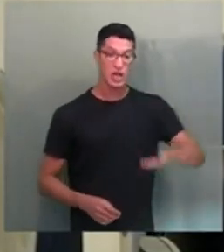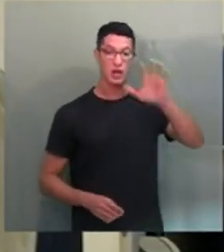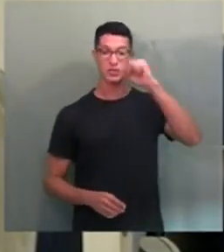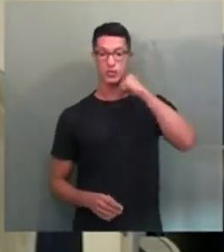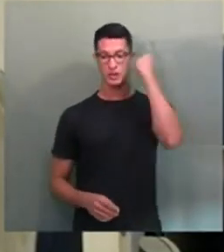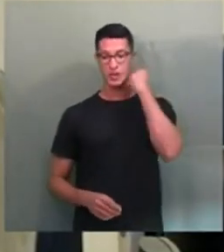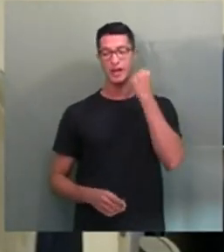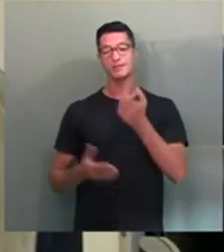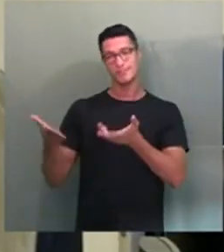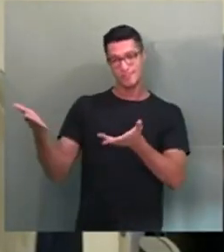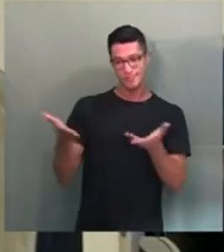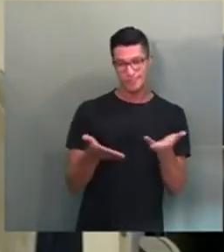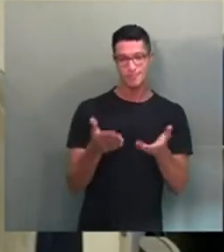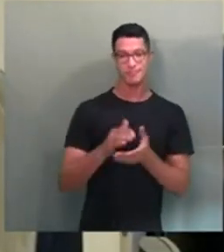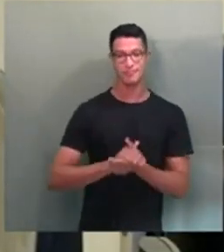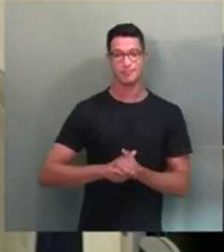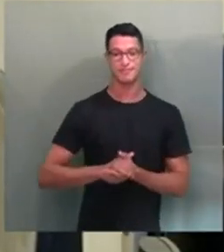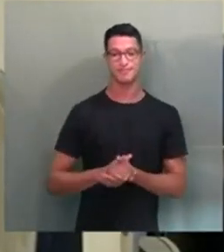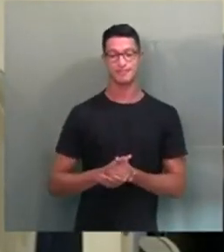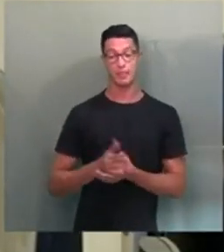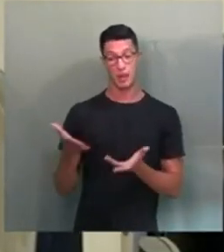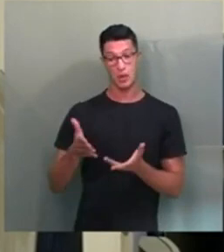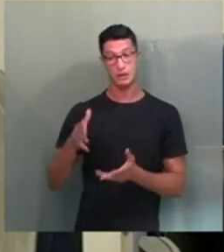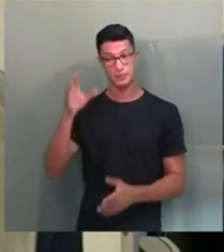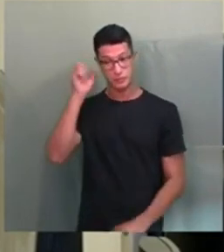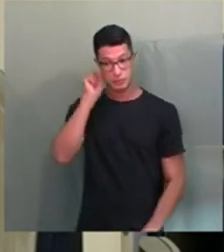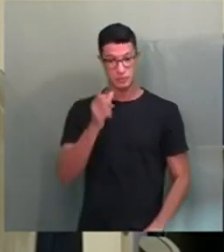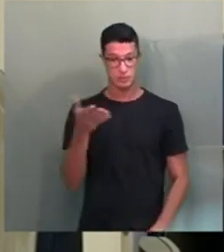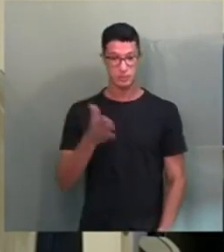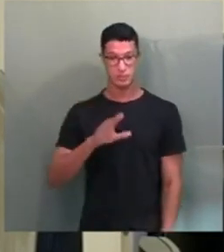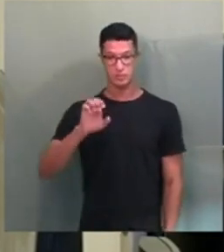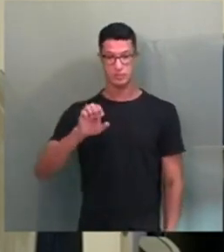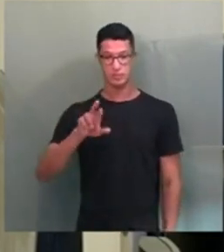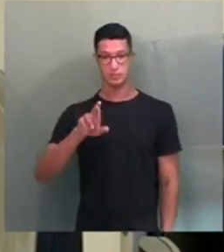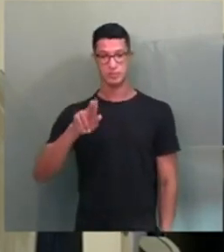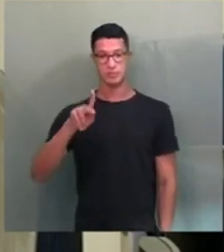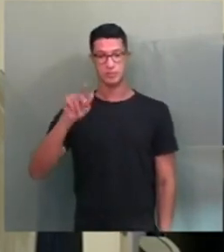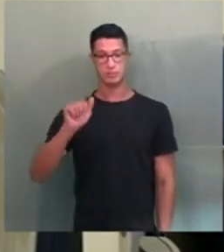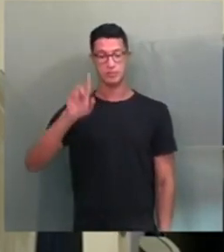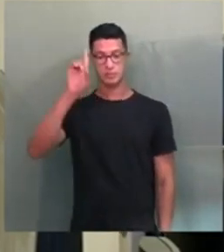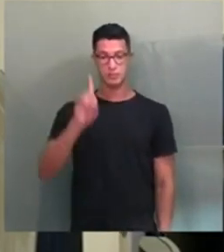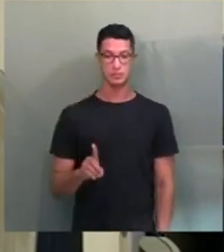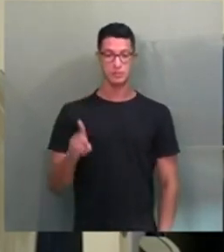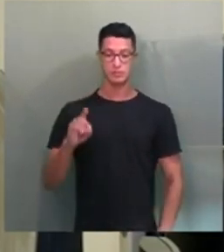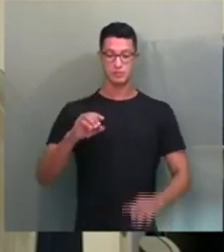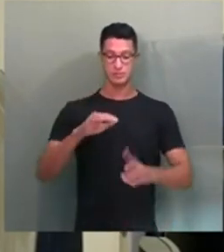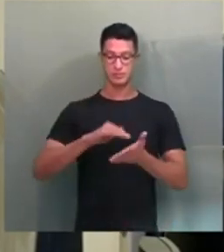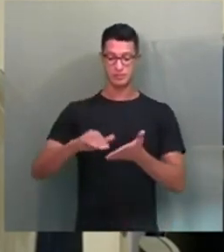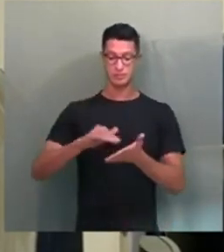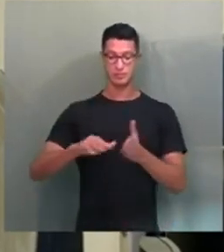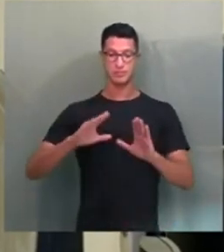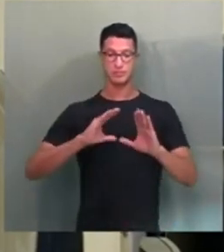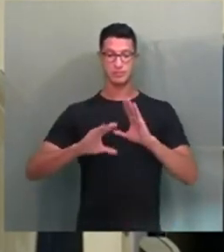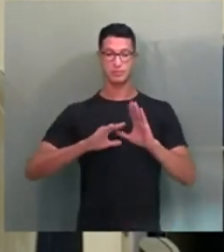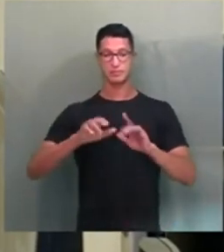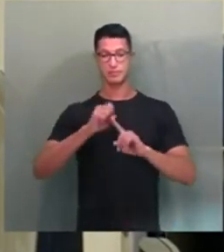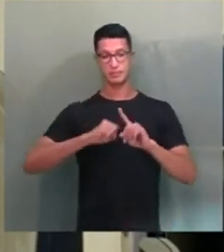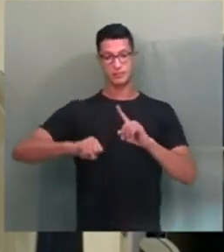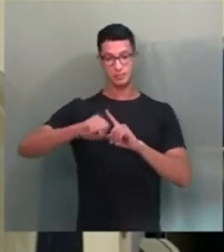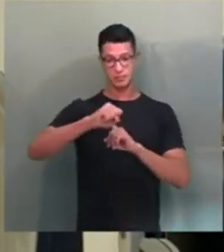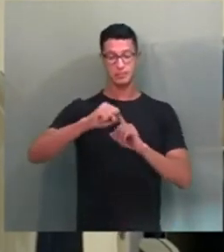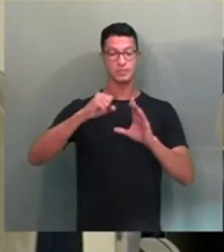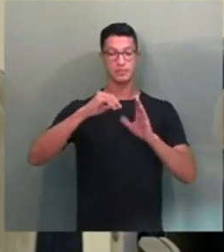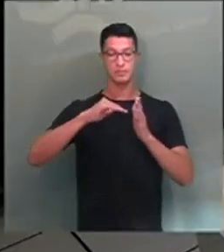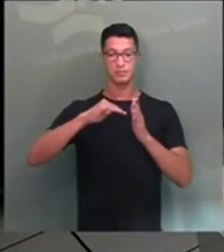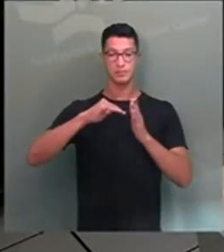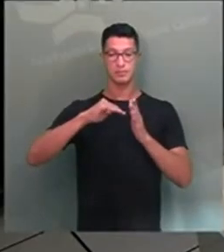pelas palavras. Vamos ouvir agora a Érica Seolin, que é diretora da Secretaria de Comunicação Social do Senado Federal. Érica, muito